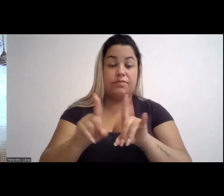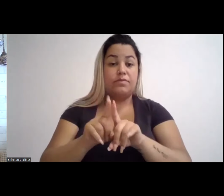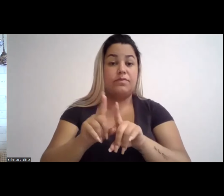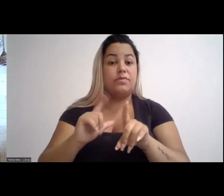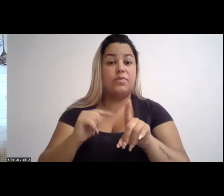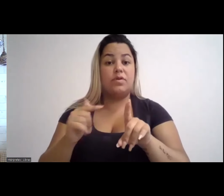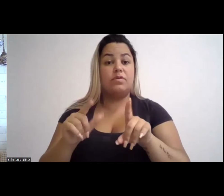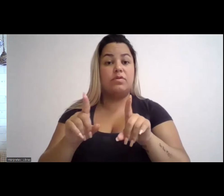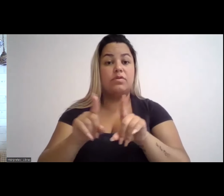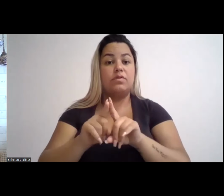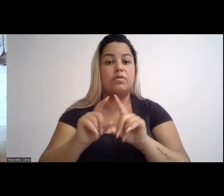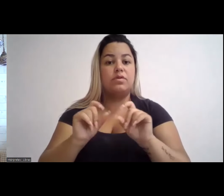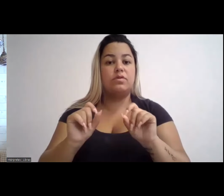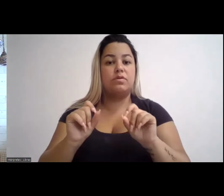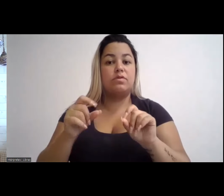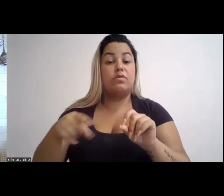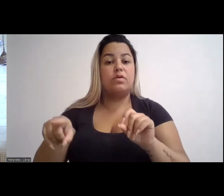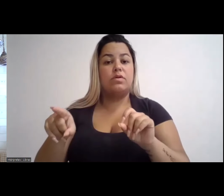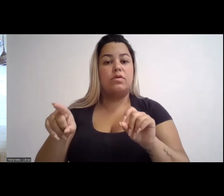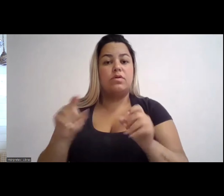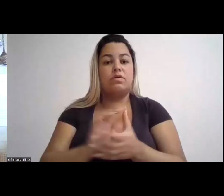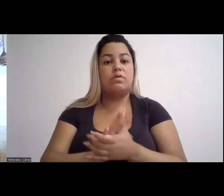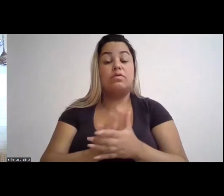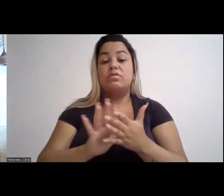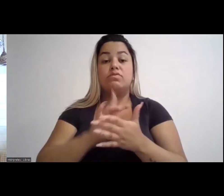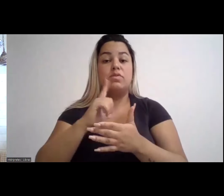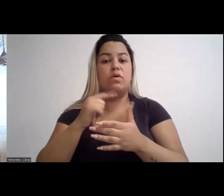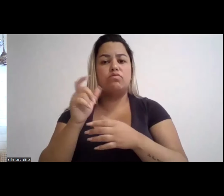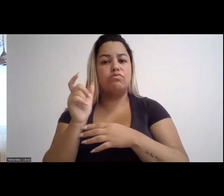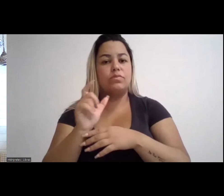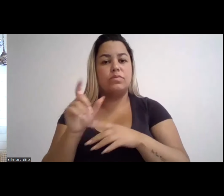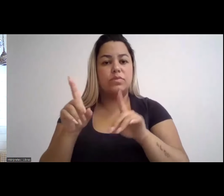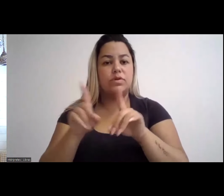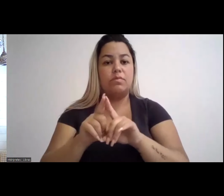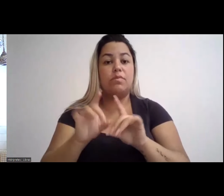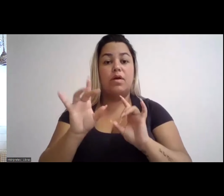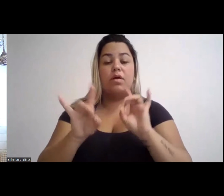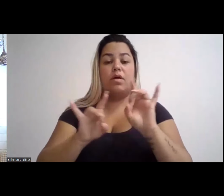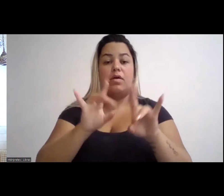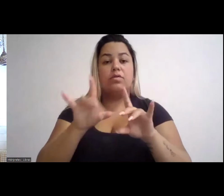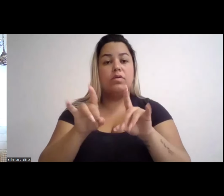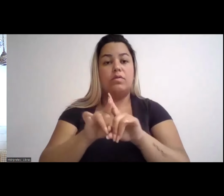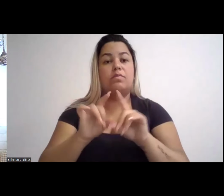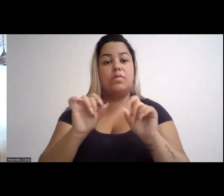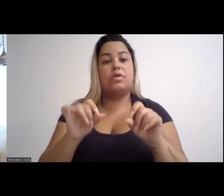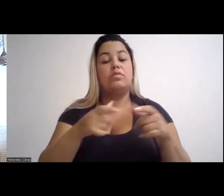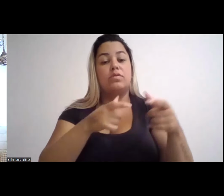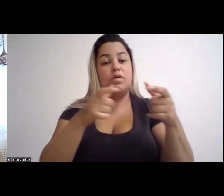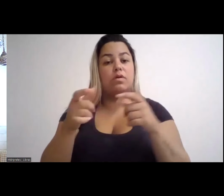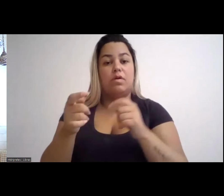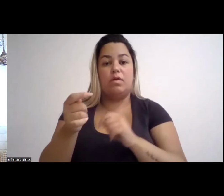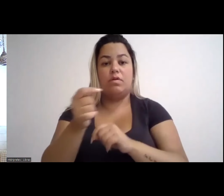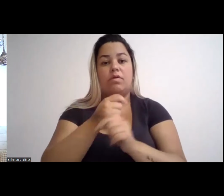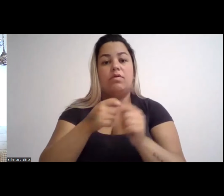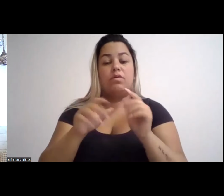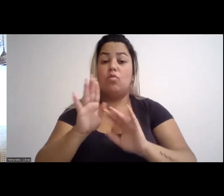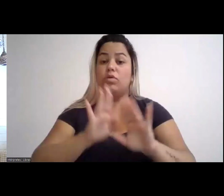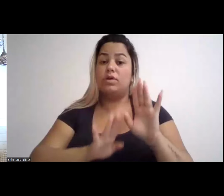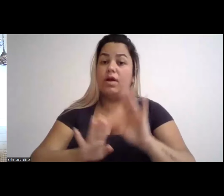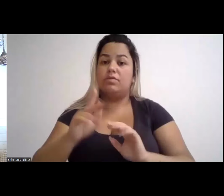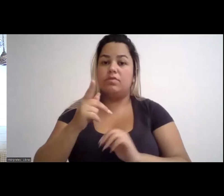forma desterritorializada. Não nos interessa especialmente a performance dos setores econômicos. Cuidado com os